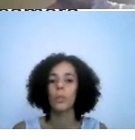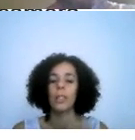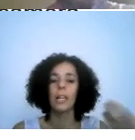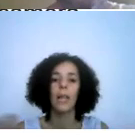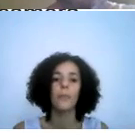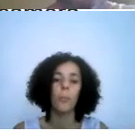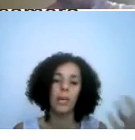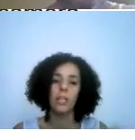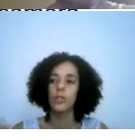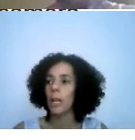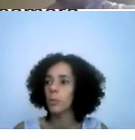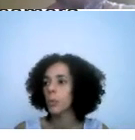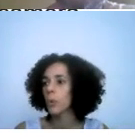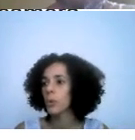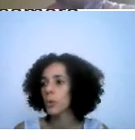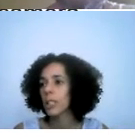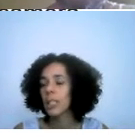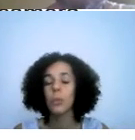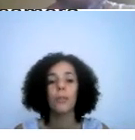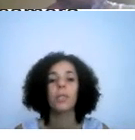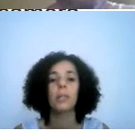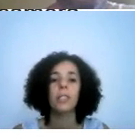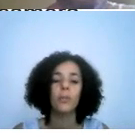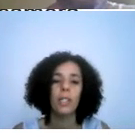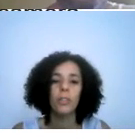todo levou plantas de um lado para o outro,